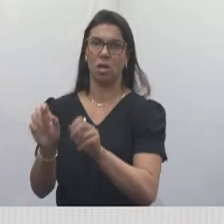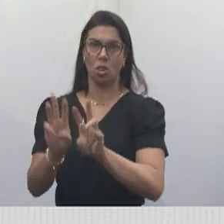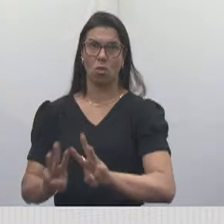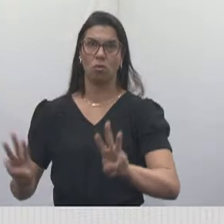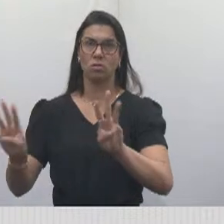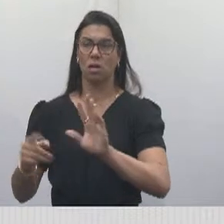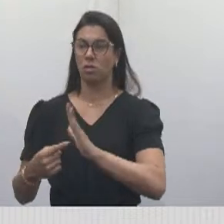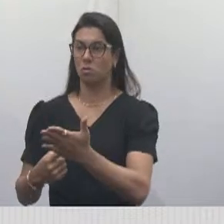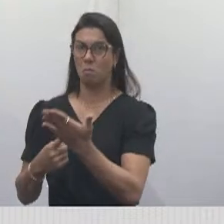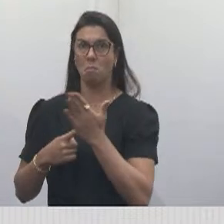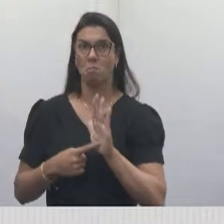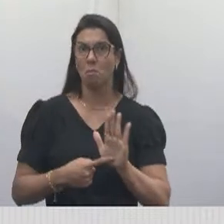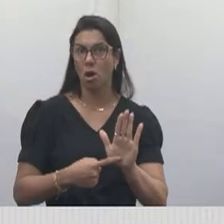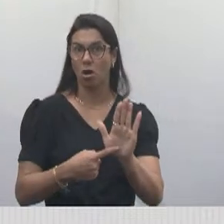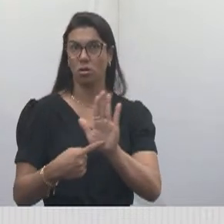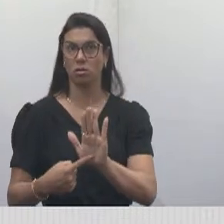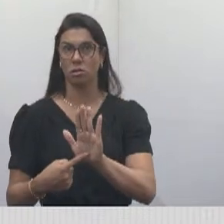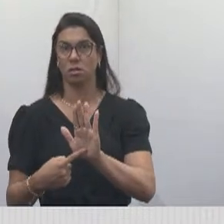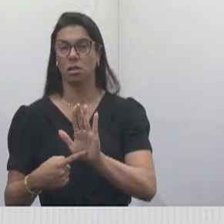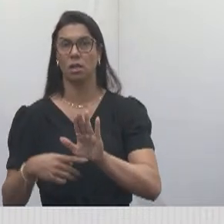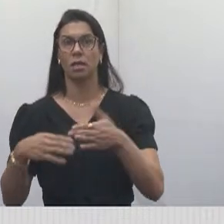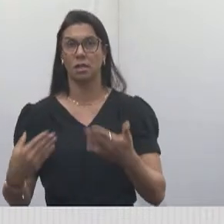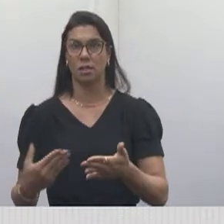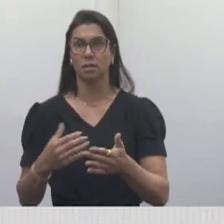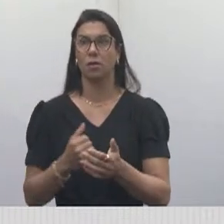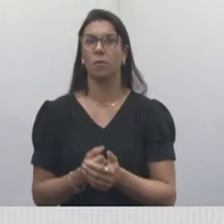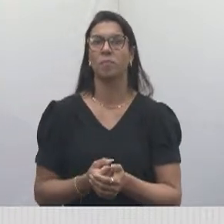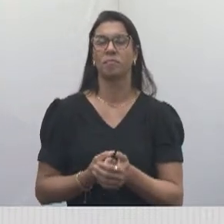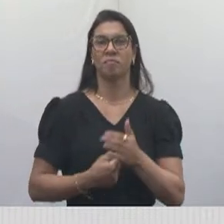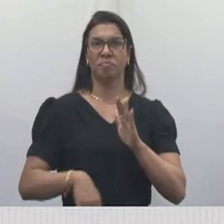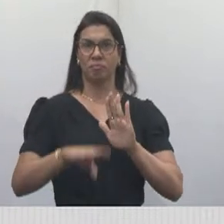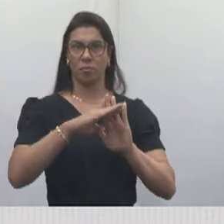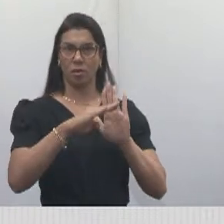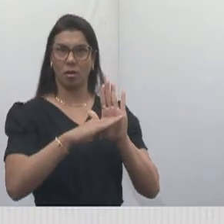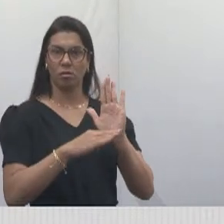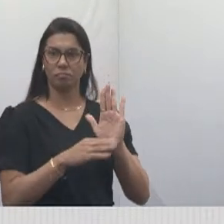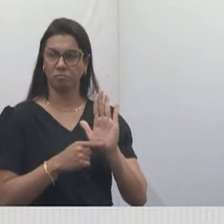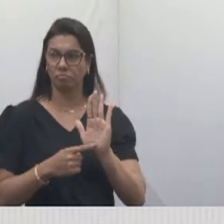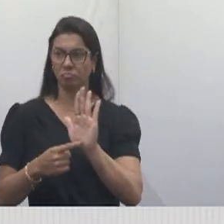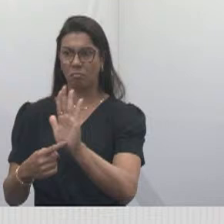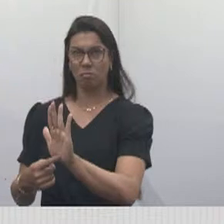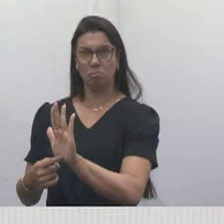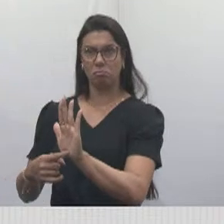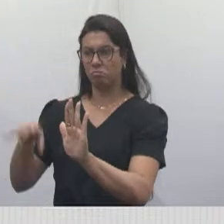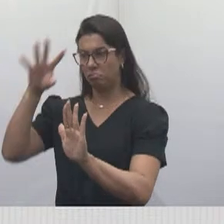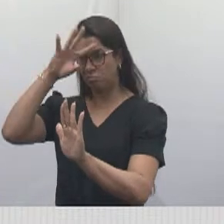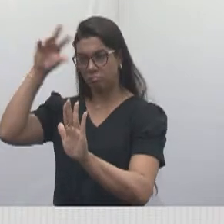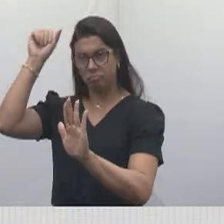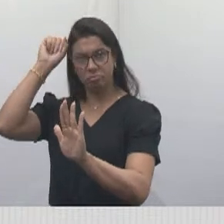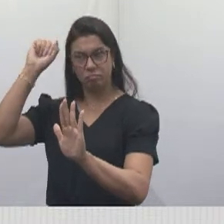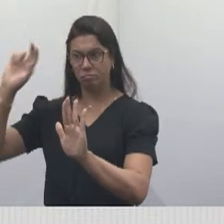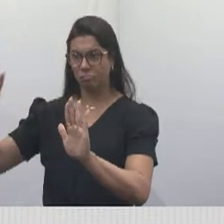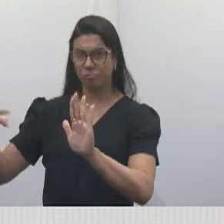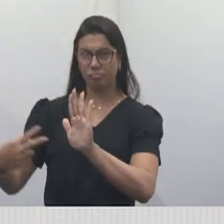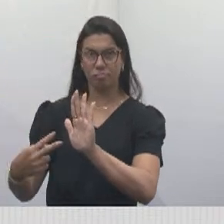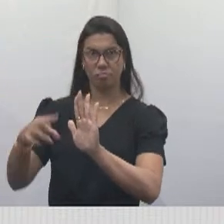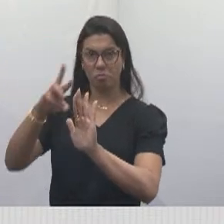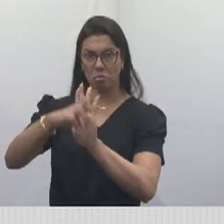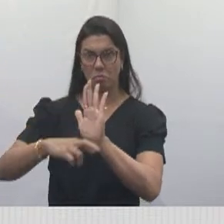lá, assisti. Então, os municípios alimentavam os dados e o tribunal não conferia. Choveu de ar.